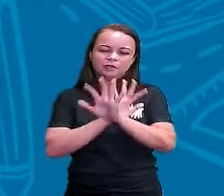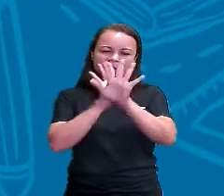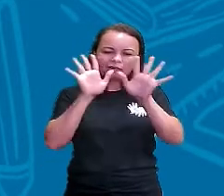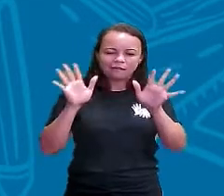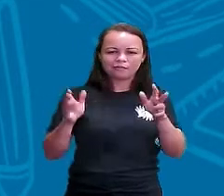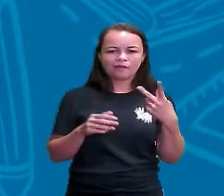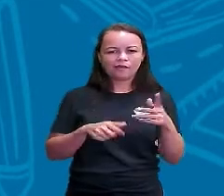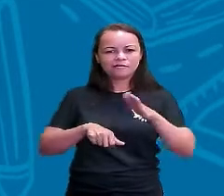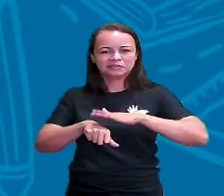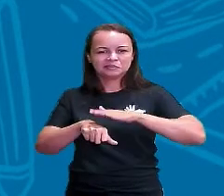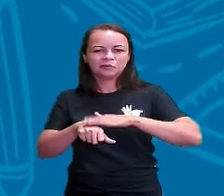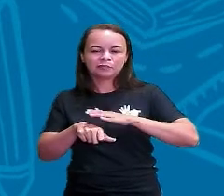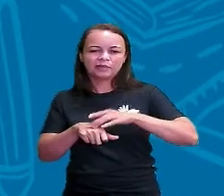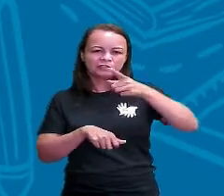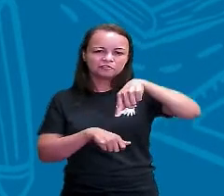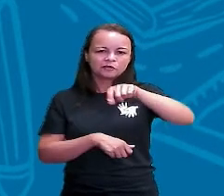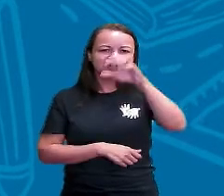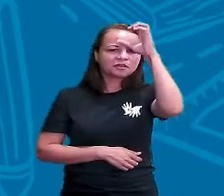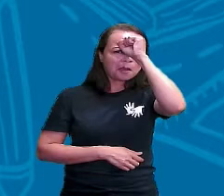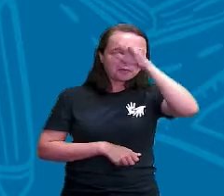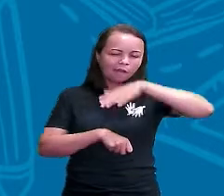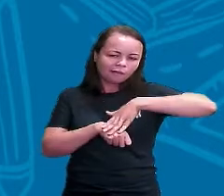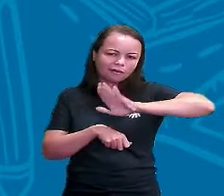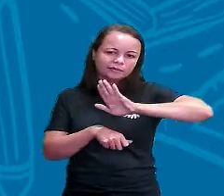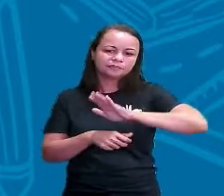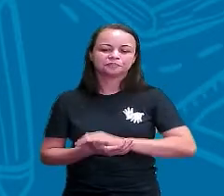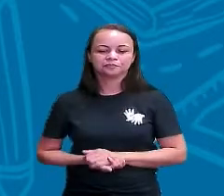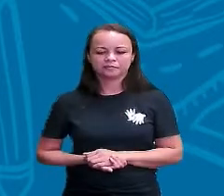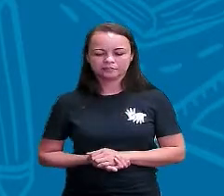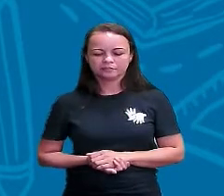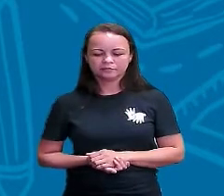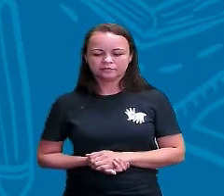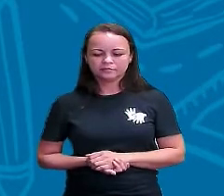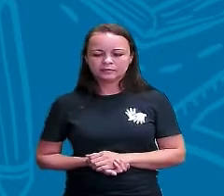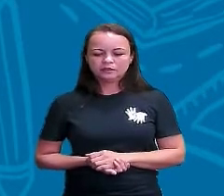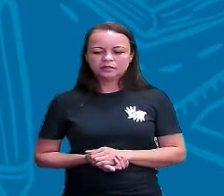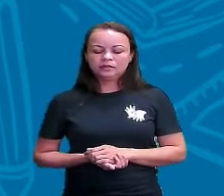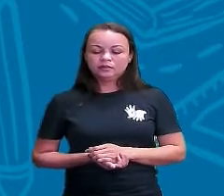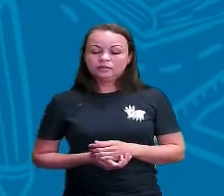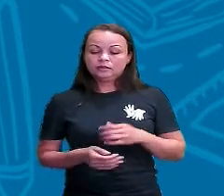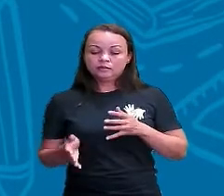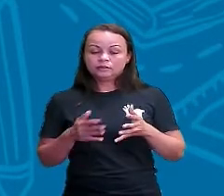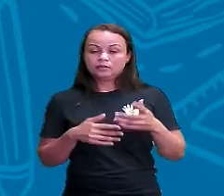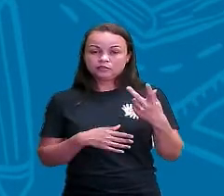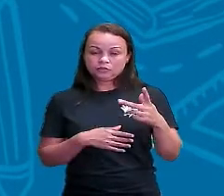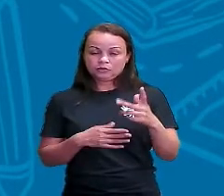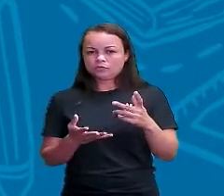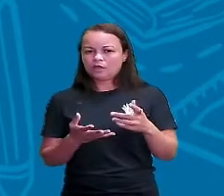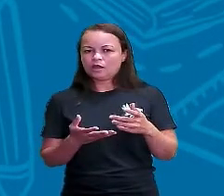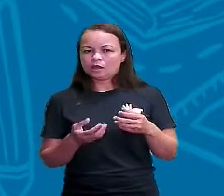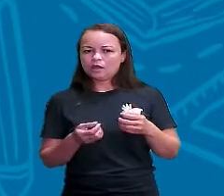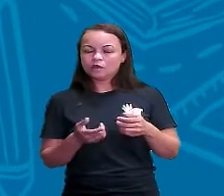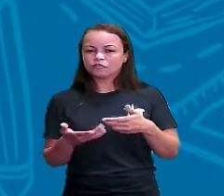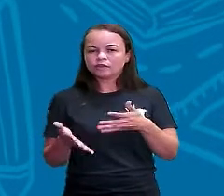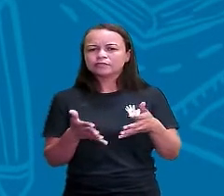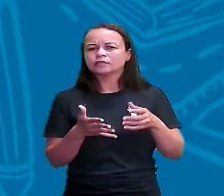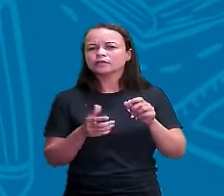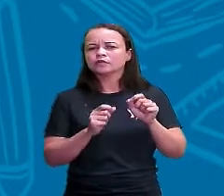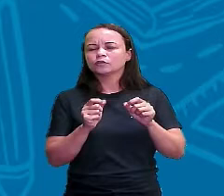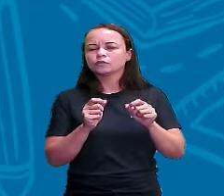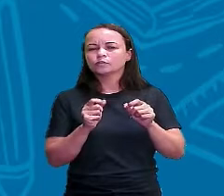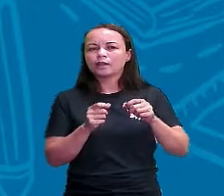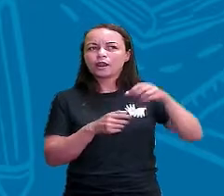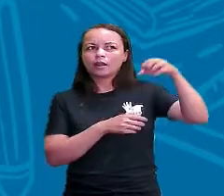cada vez mais. E aqui, ó, ali, ó, a questão da oferta, né? Ou seja, é afetado pelo quê, gente?